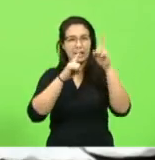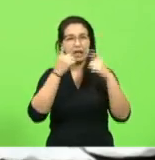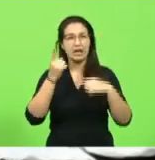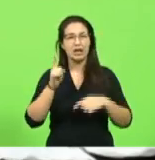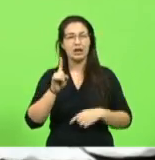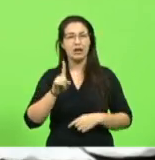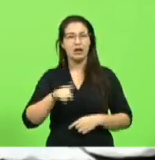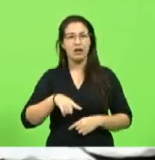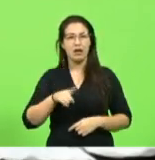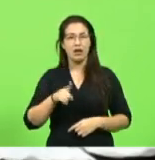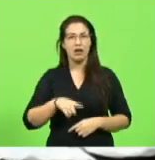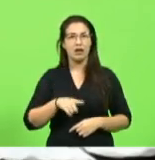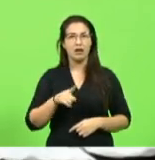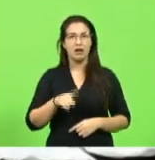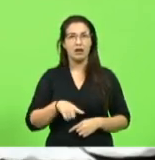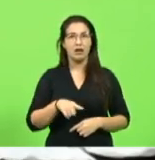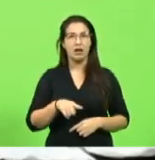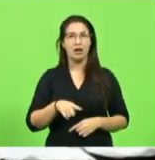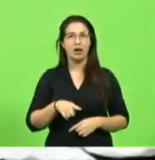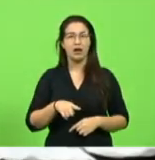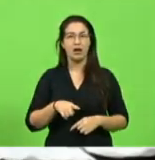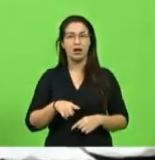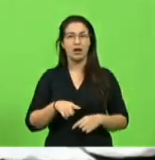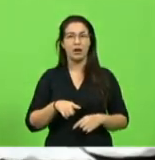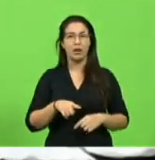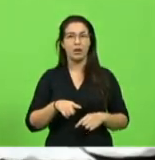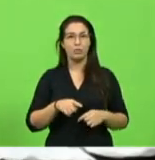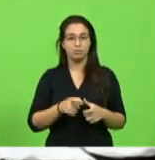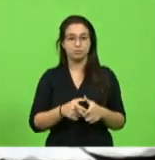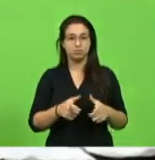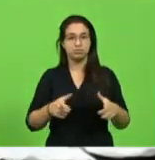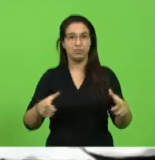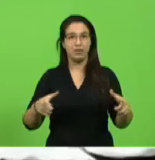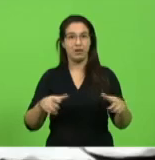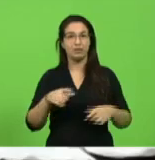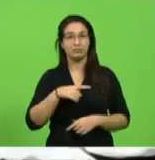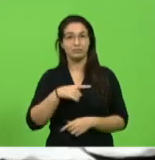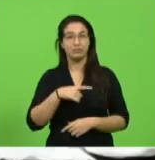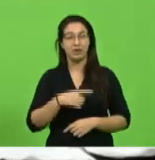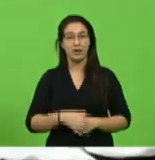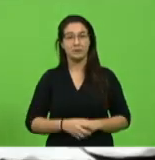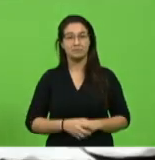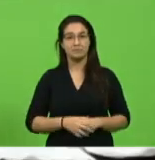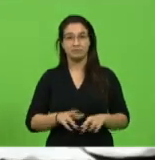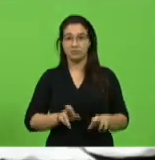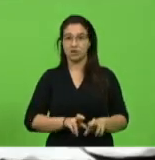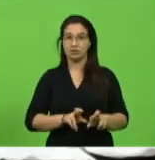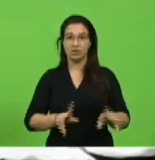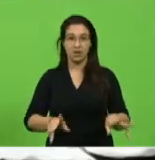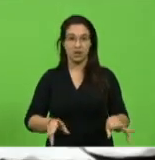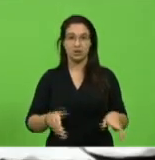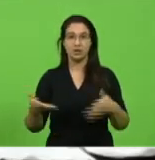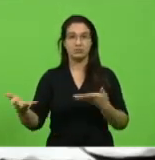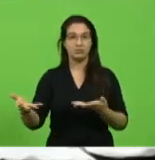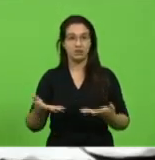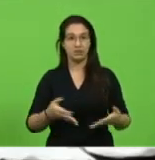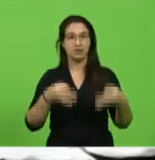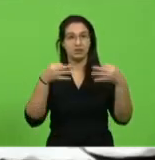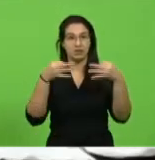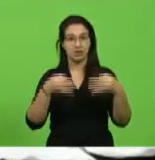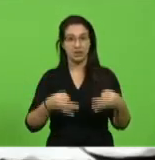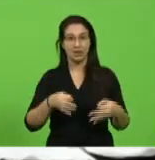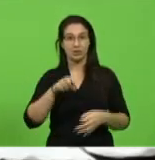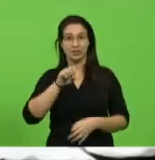incita à pluralidade que deve existir. As divergências são muito bem-vindas, enquanto estimulam